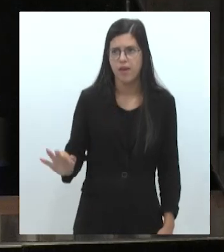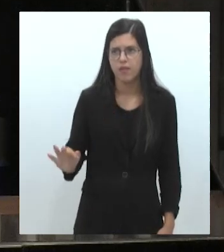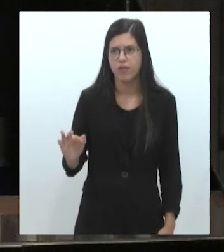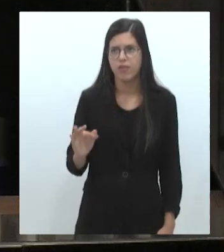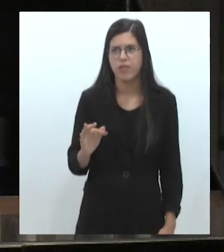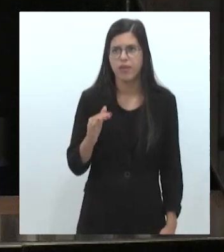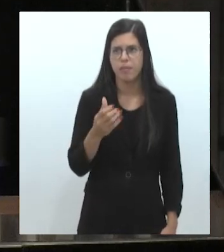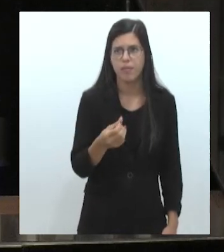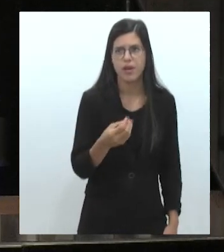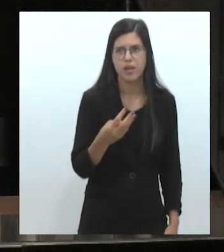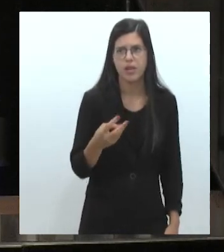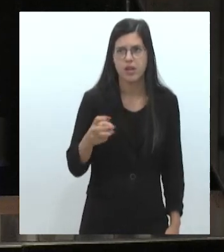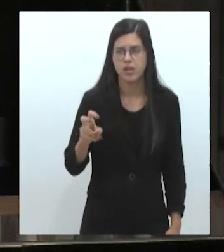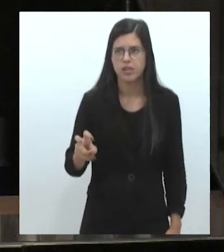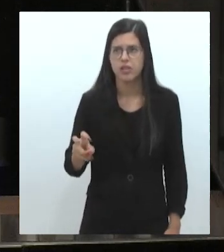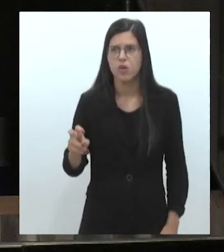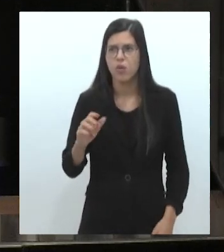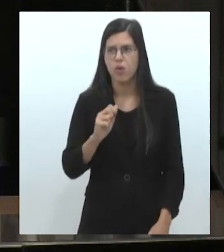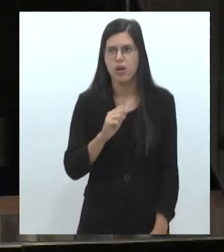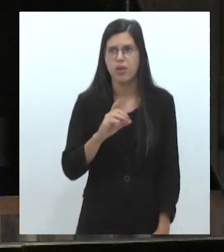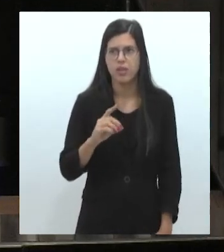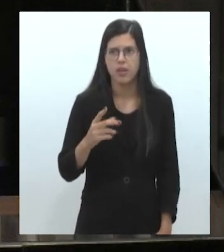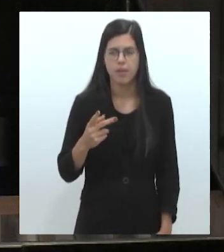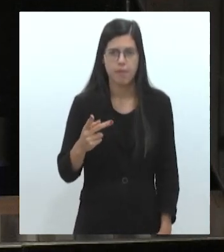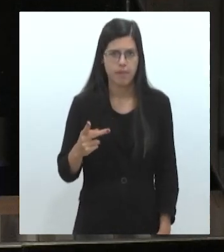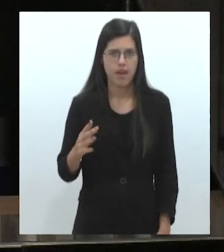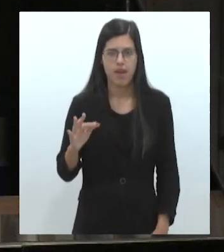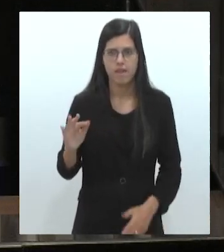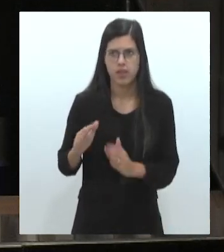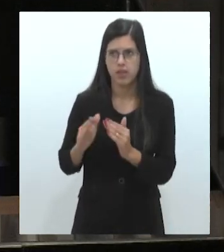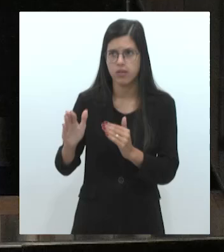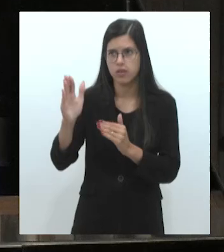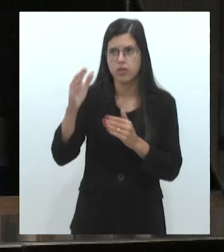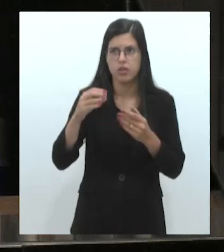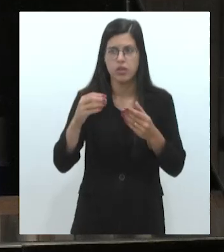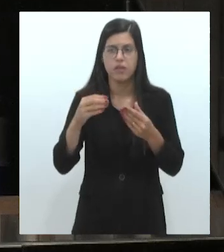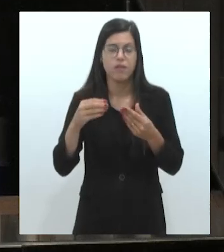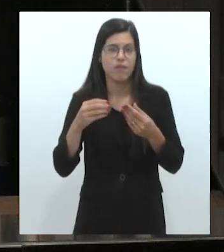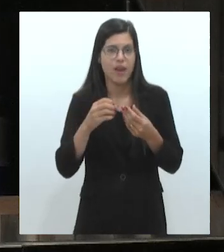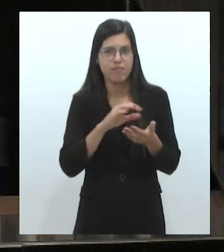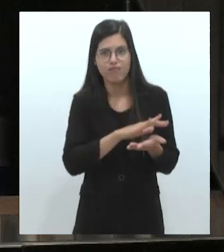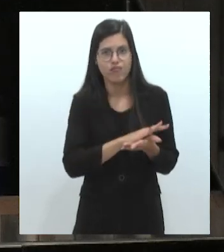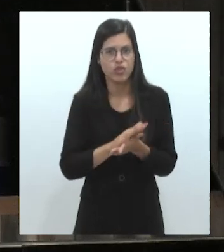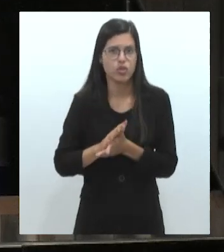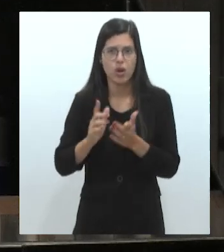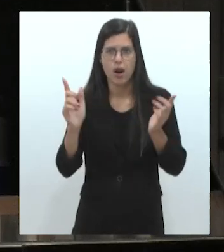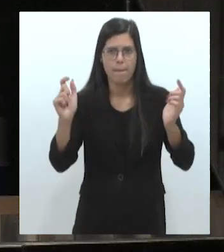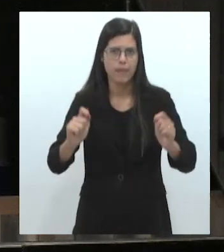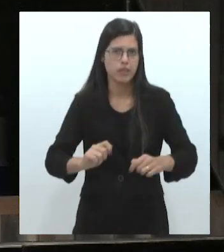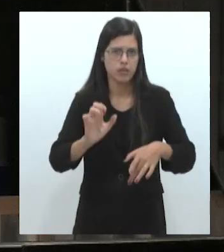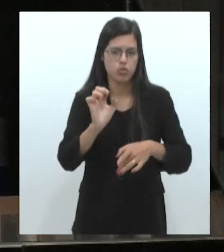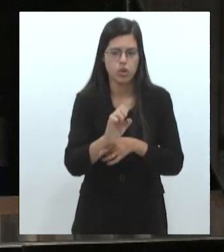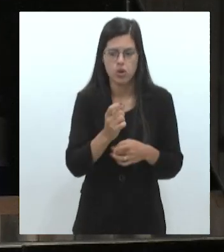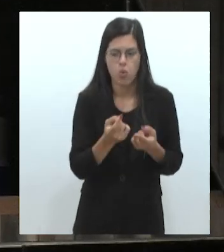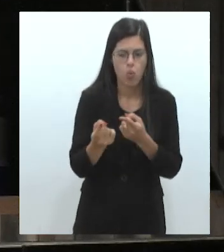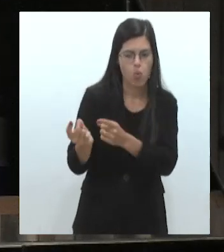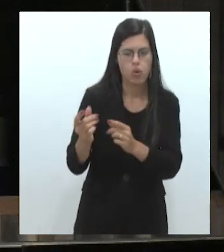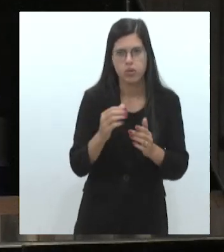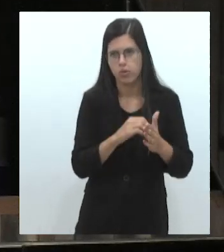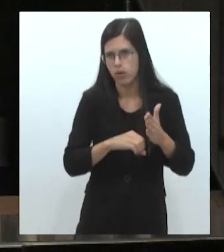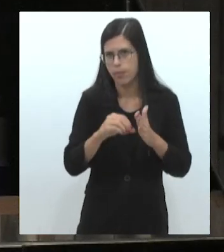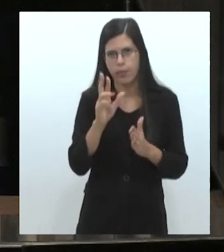das favelas, vem destruindo a capacidade do Estado combater o crime organizado, isso não é